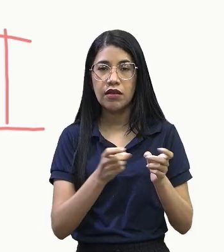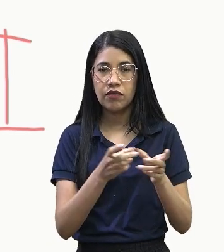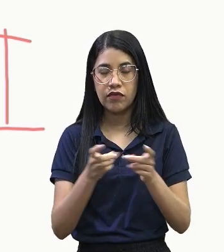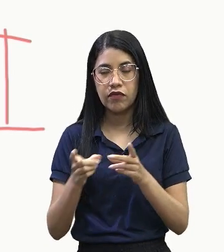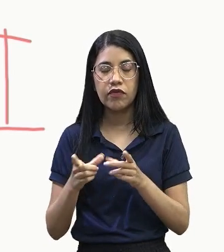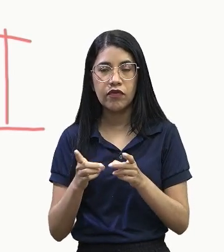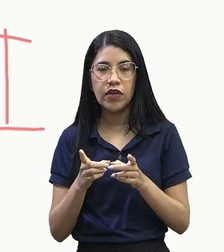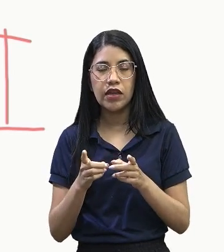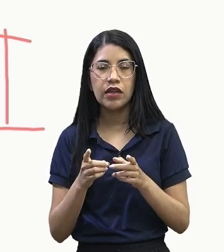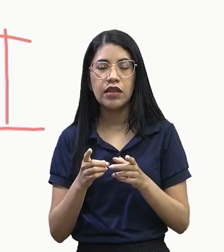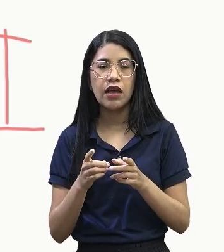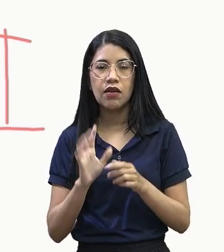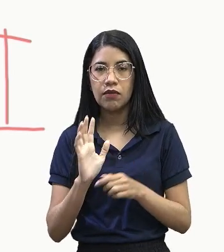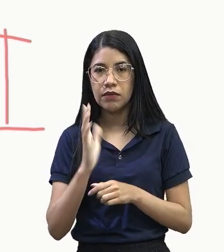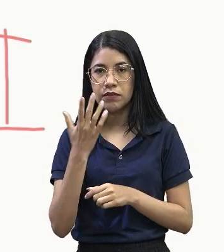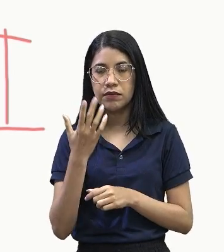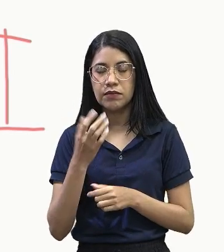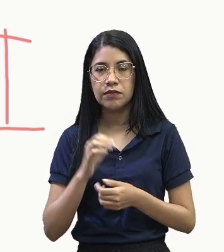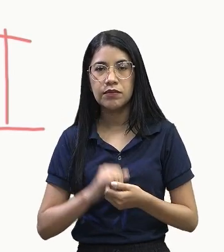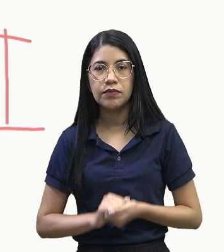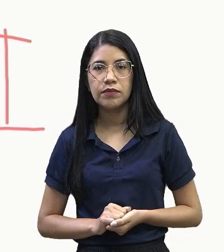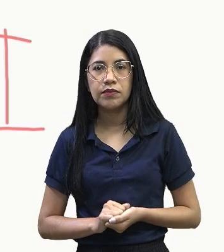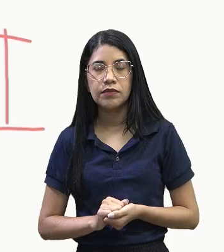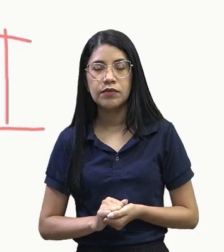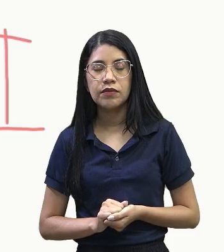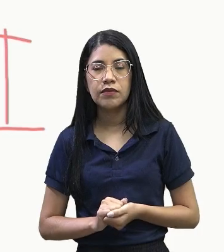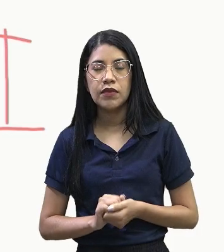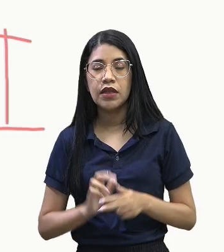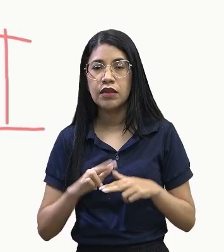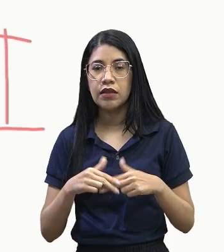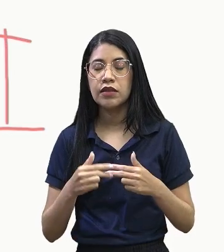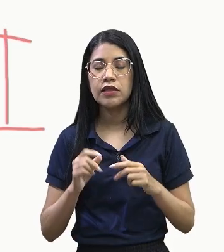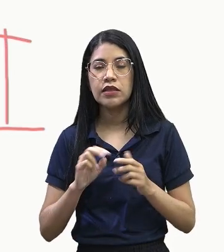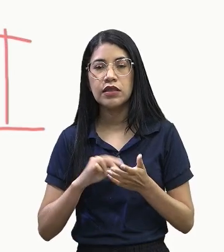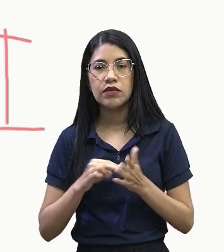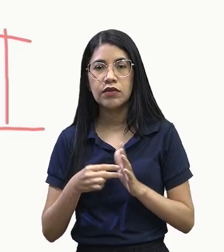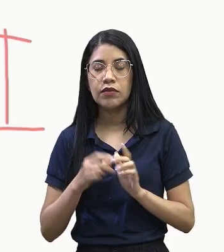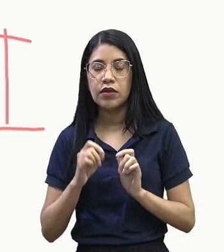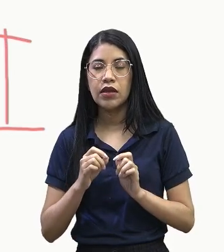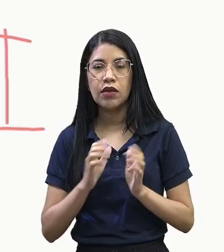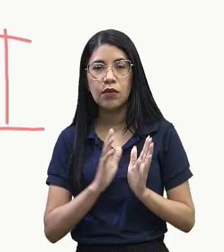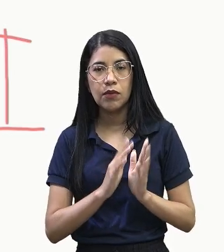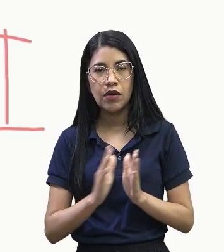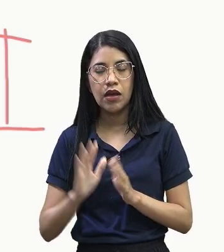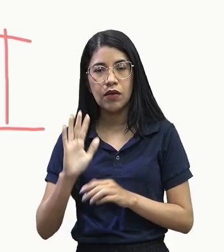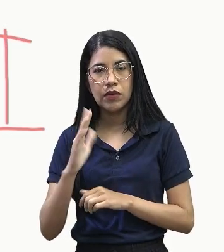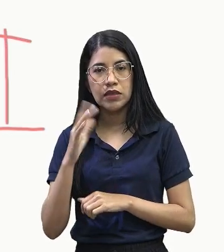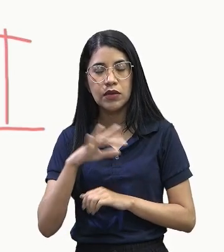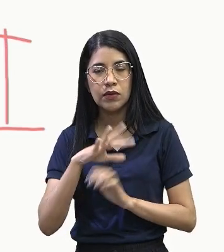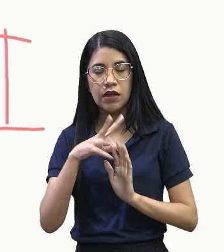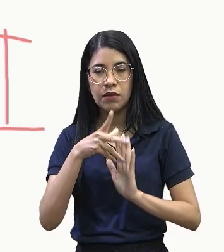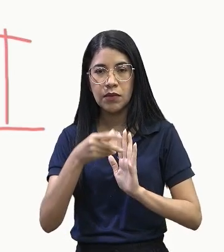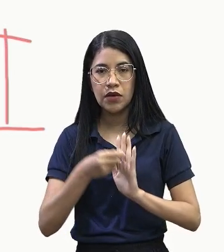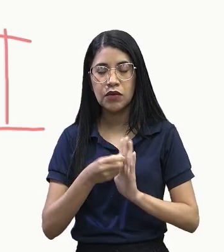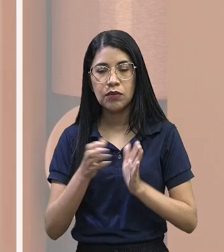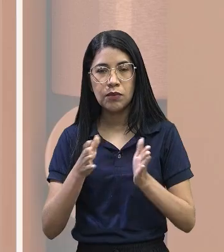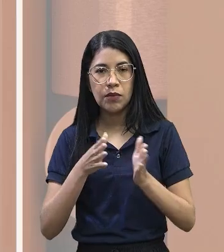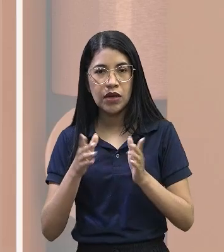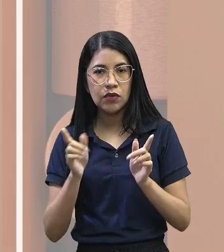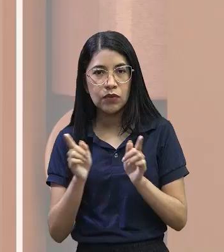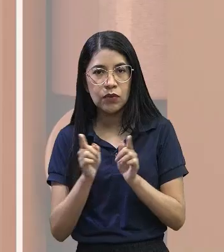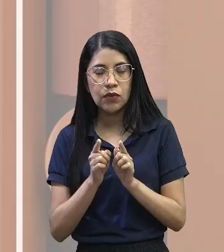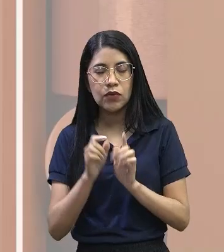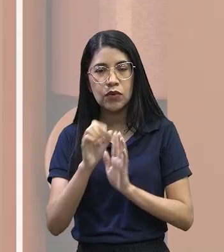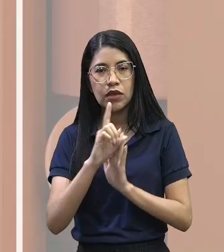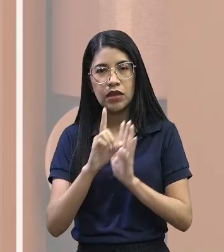assim dizer, acontecesse. Portanto, gente, todo esse processo aconteceu na Amazônia por um curto período, algumas